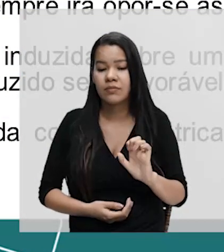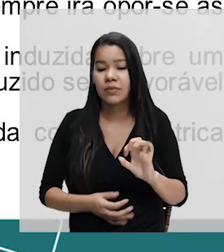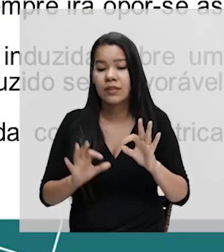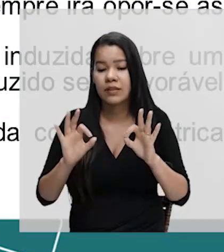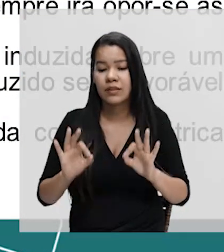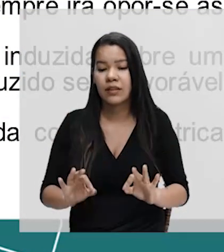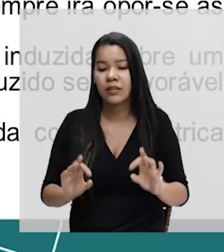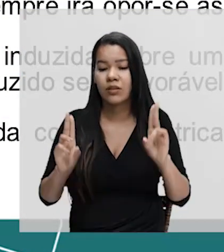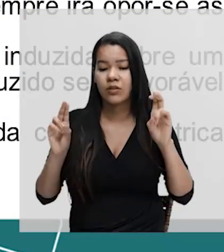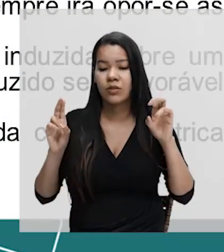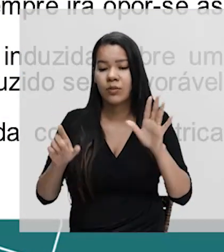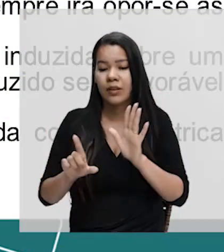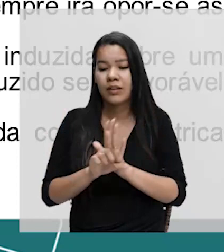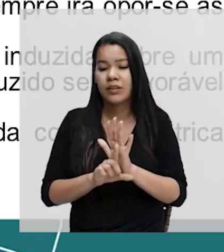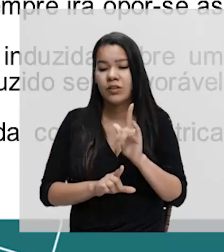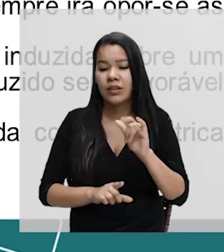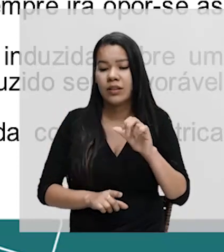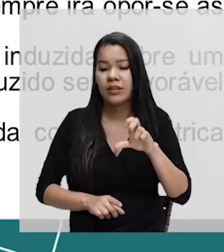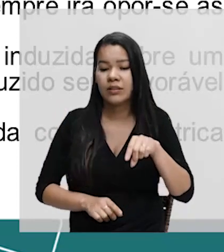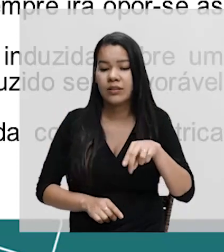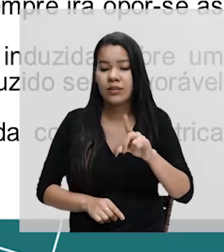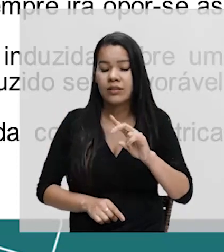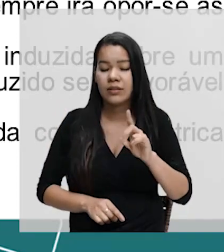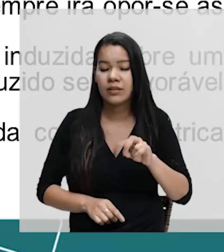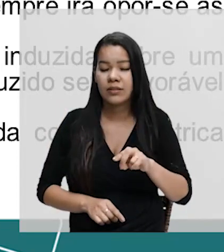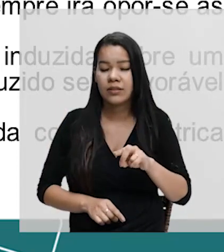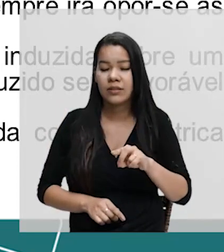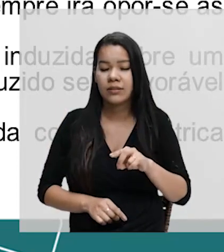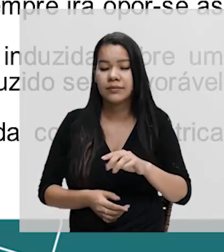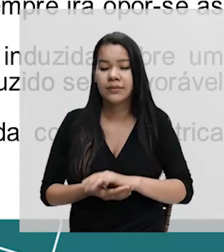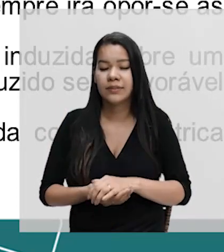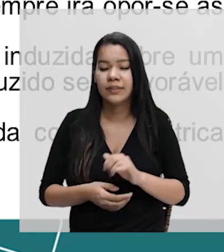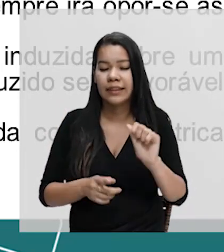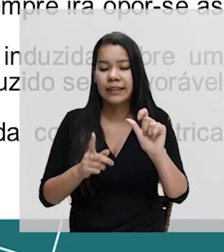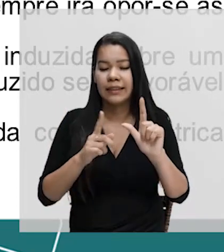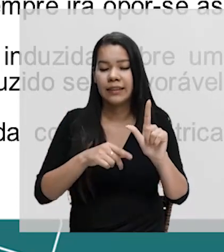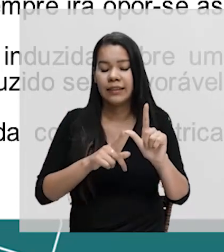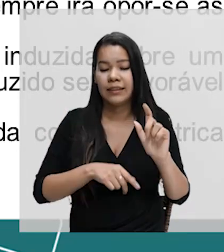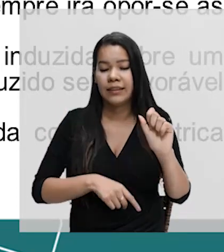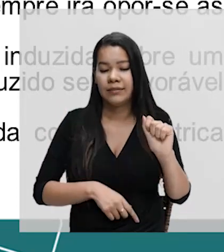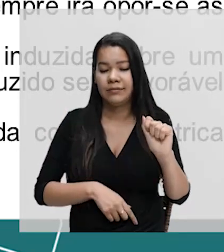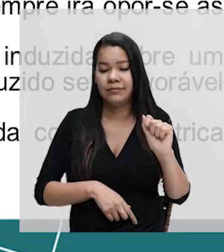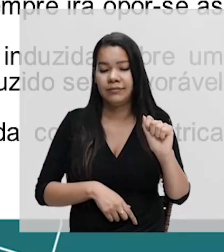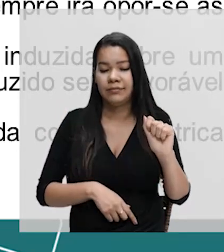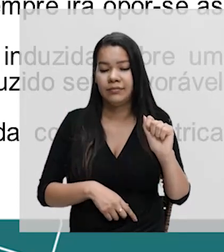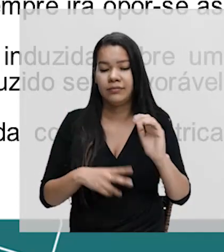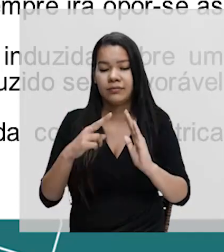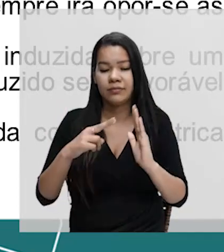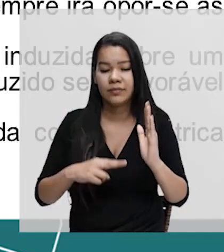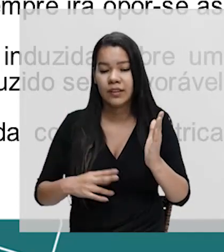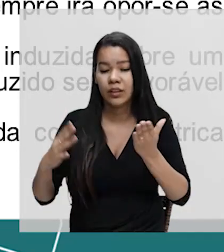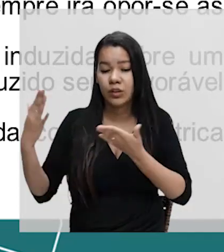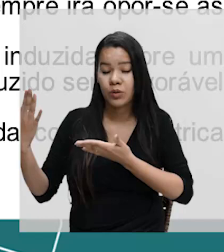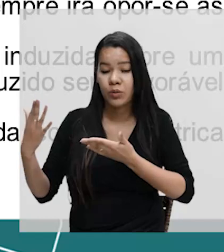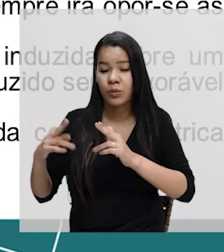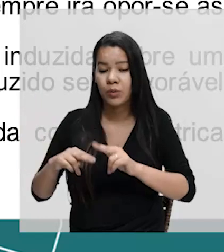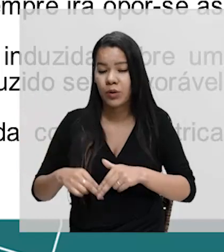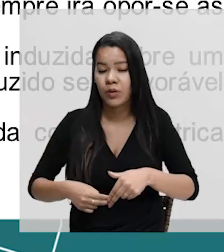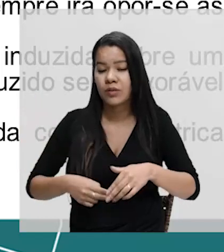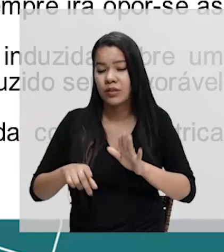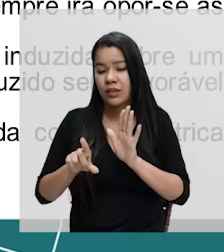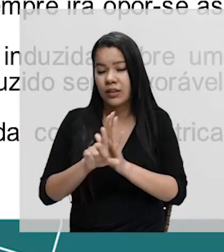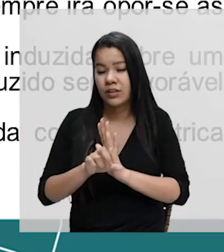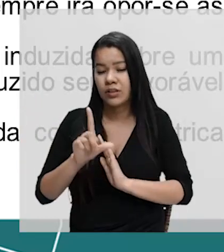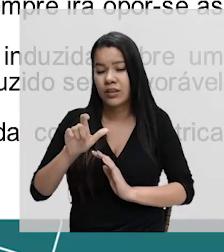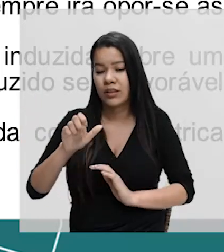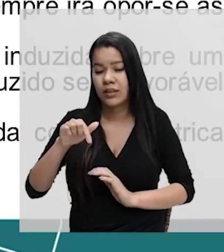lei de Lenz. Certo? Letra A. Por meio da lei de Lenz, determinamos a intensidade